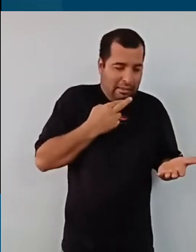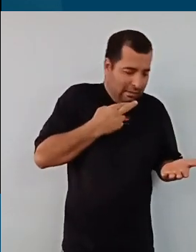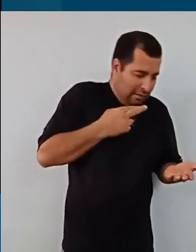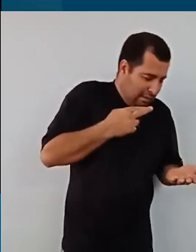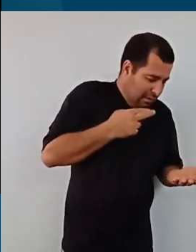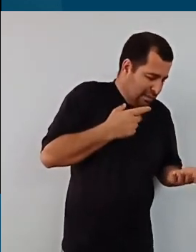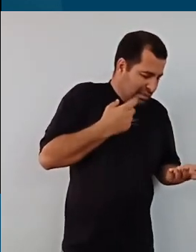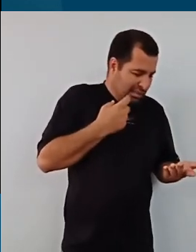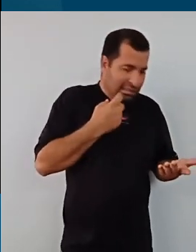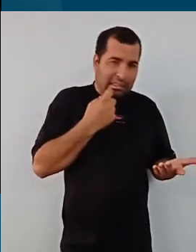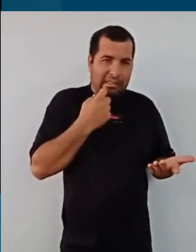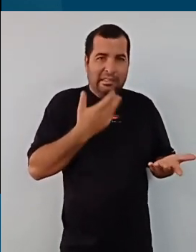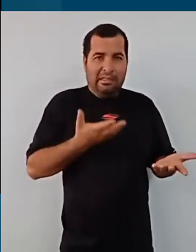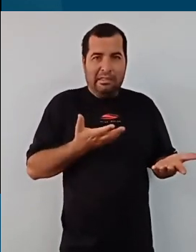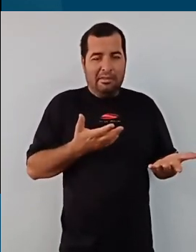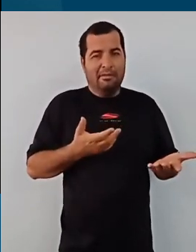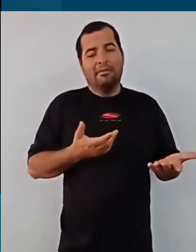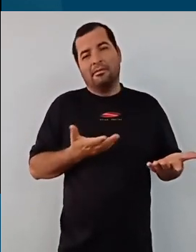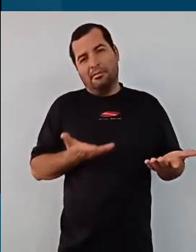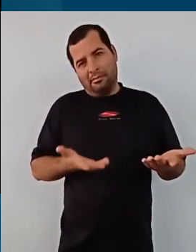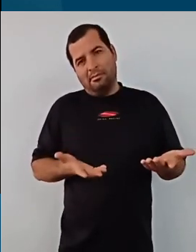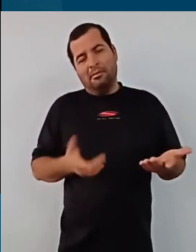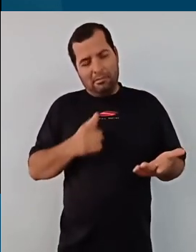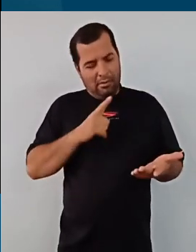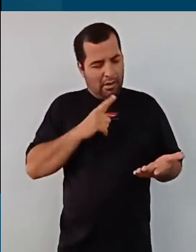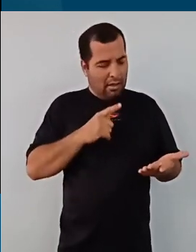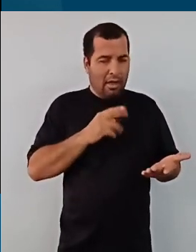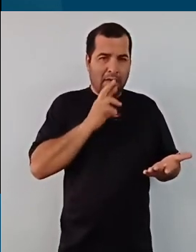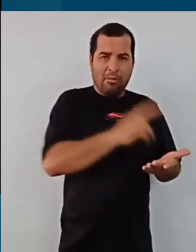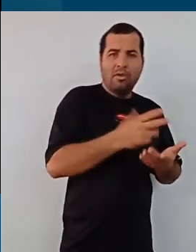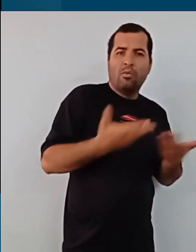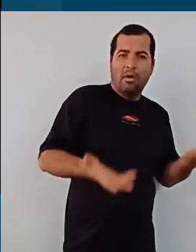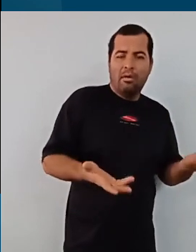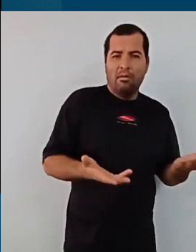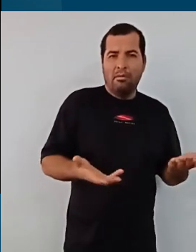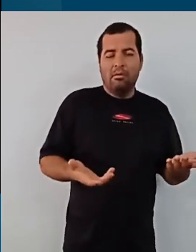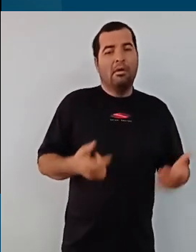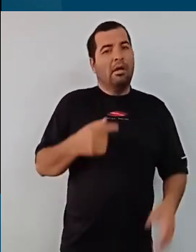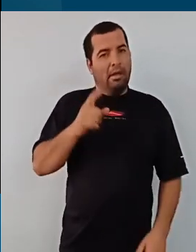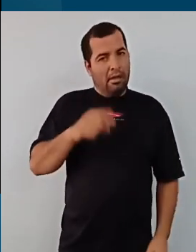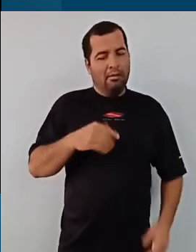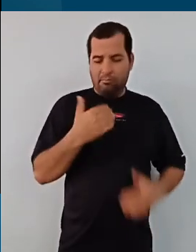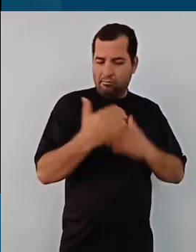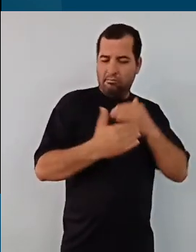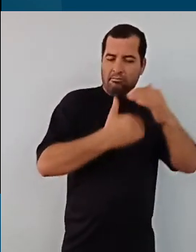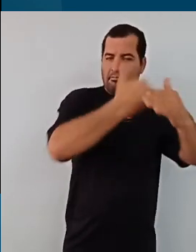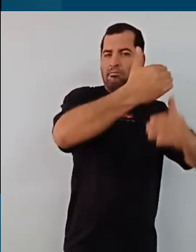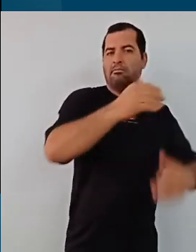Né? Ver a razoabilidade de possibilidades de resposta, isso é uma habilidade.